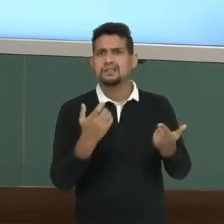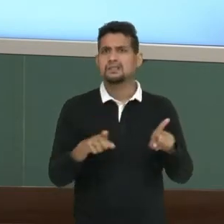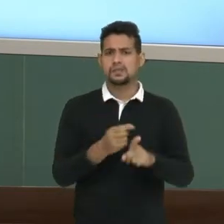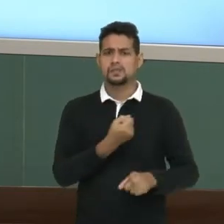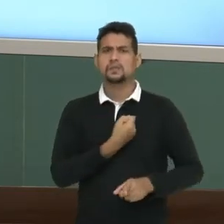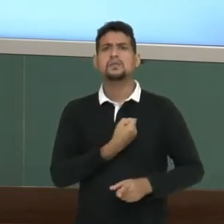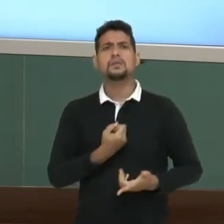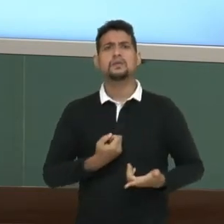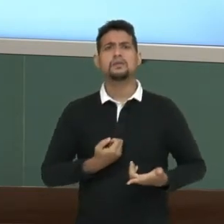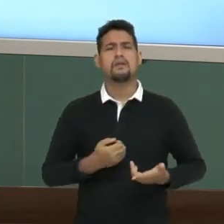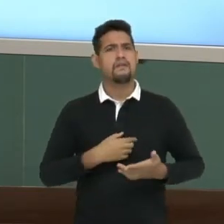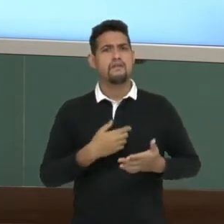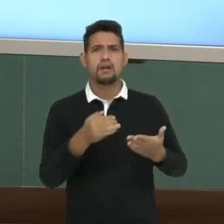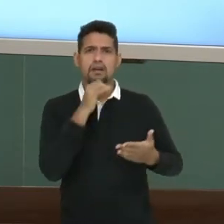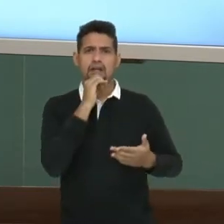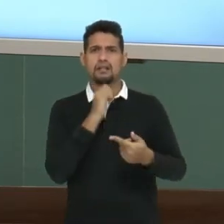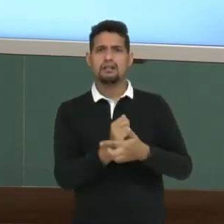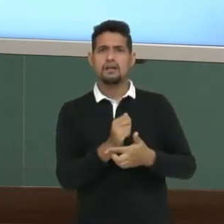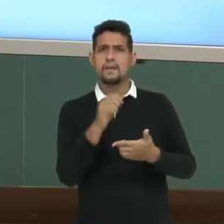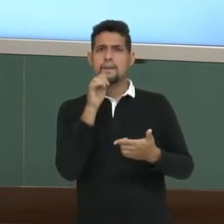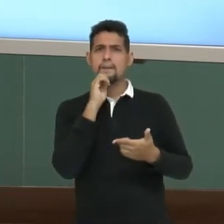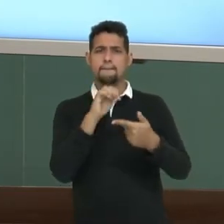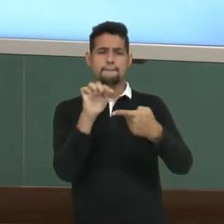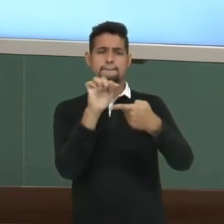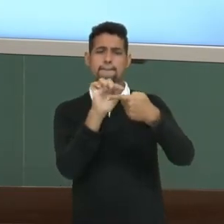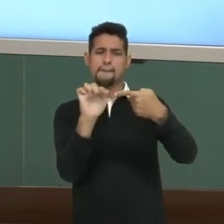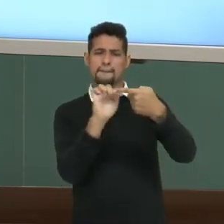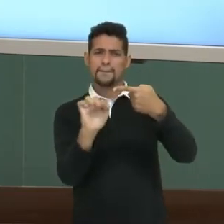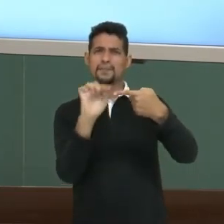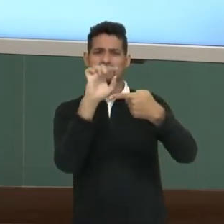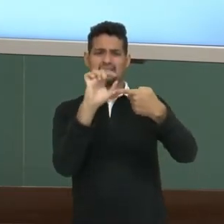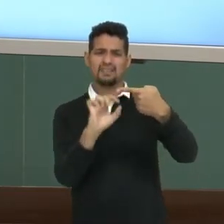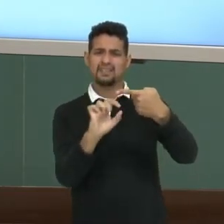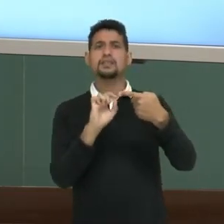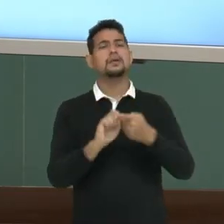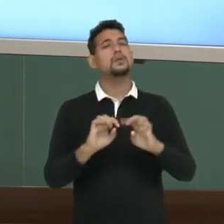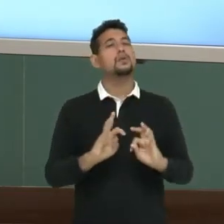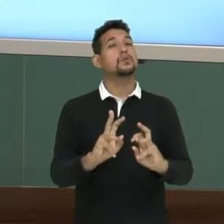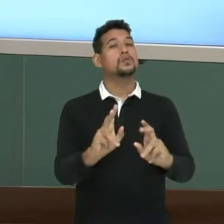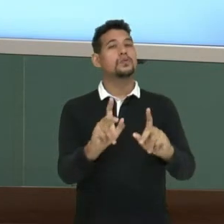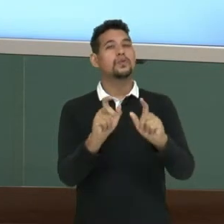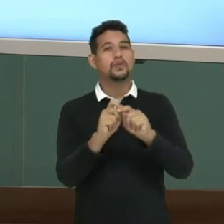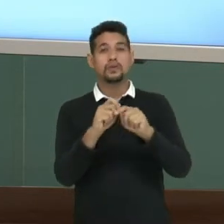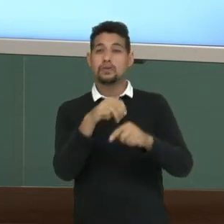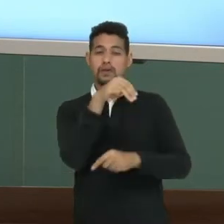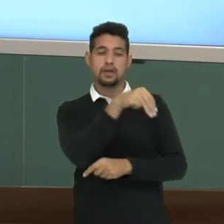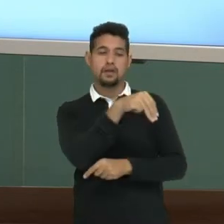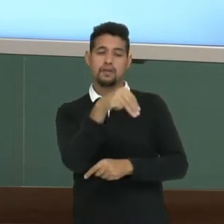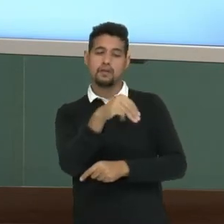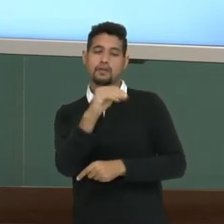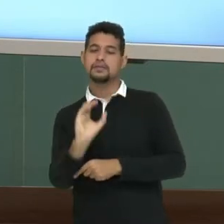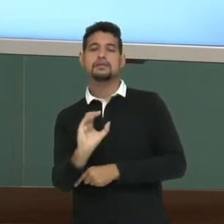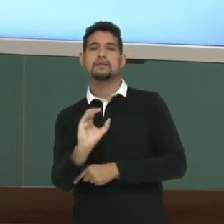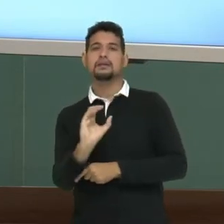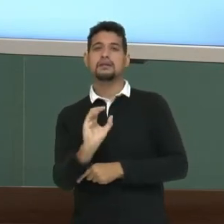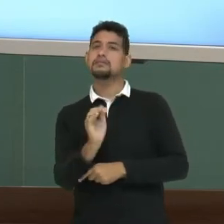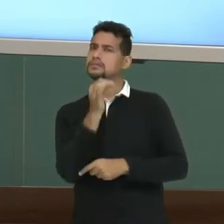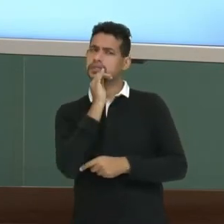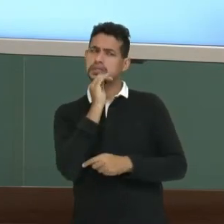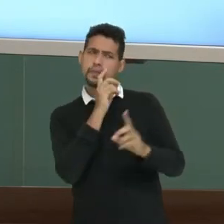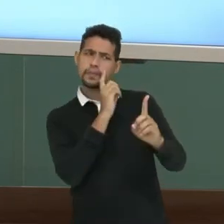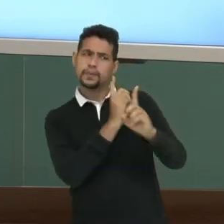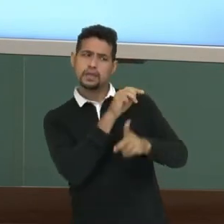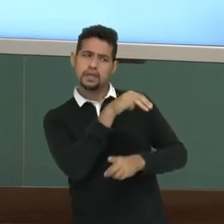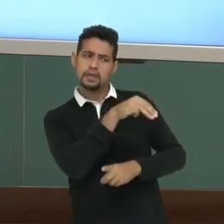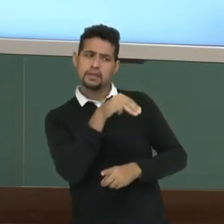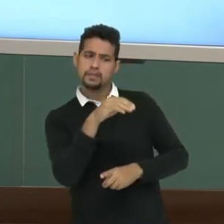número fracionário lá. Então o que é mais fácil? Tirar tudo o mínimo múltiplo comum. Tirando o mínimo múltiplo comum,